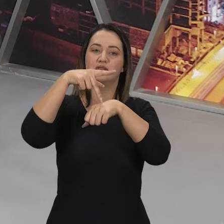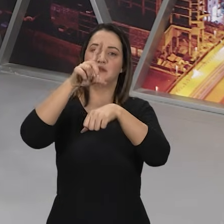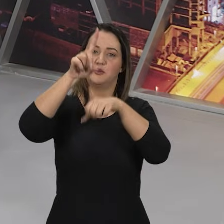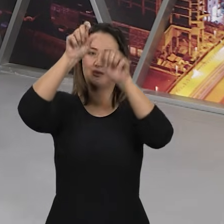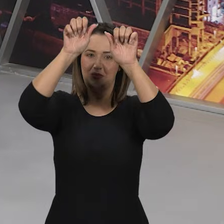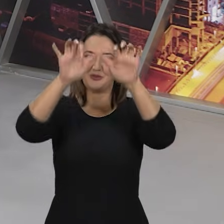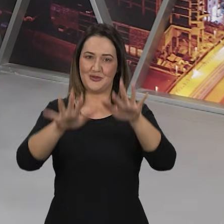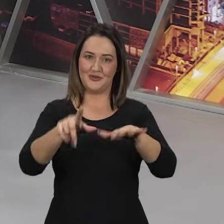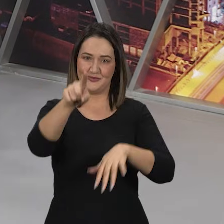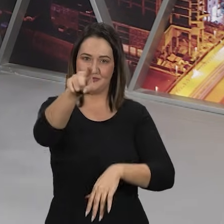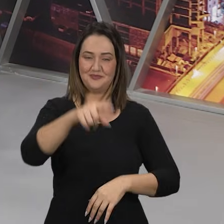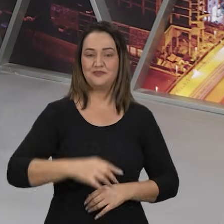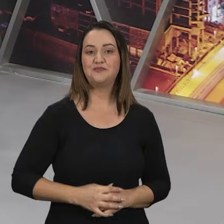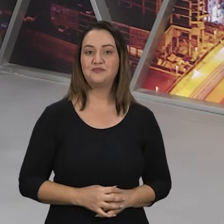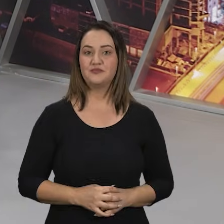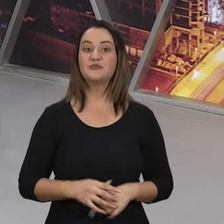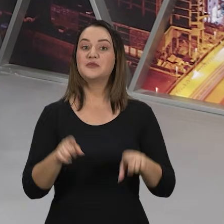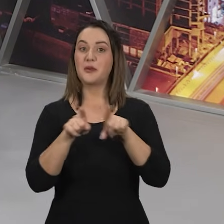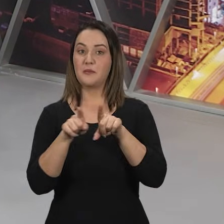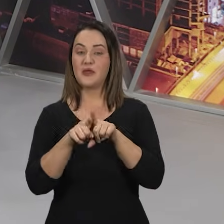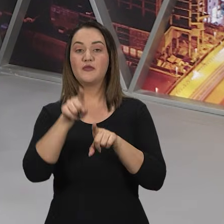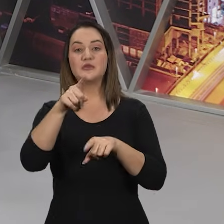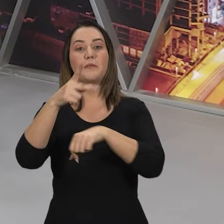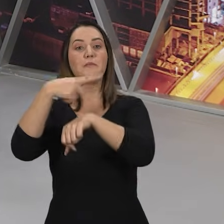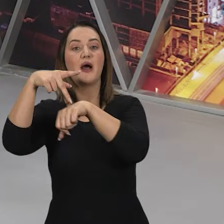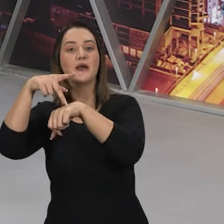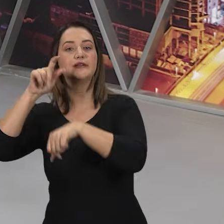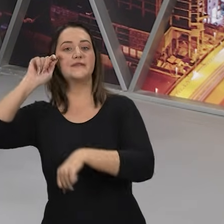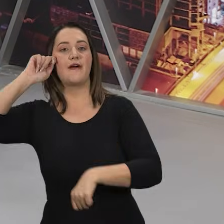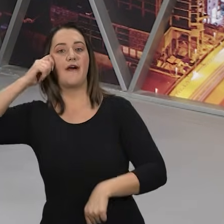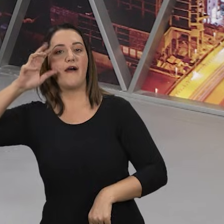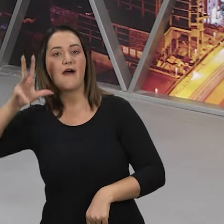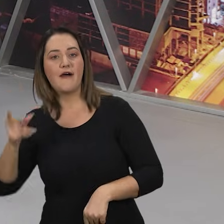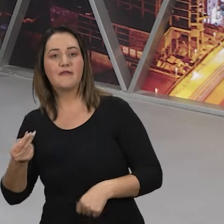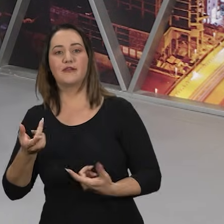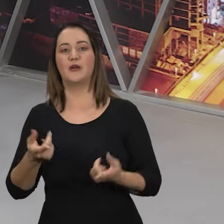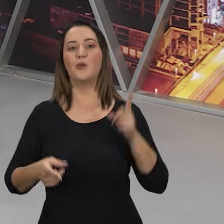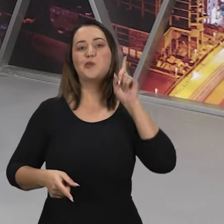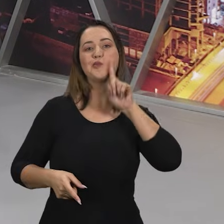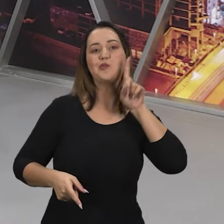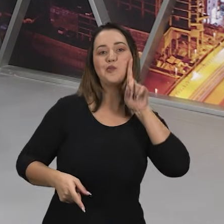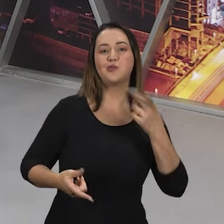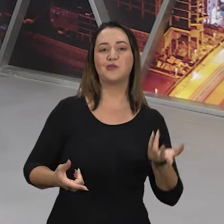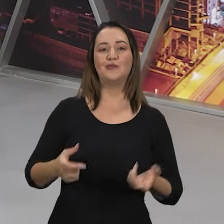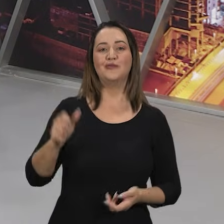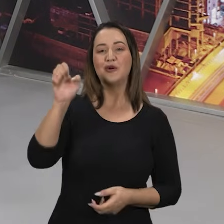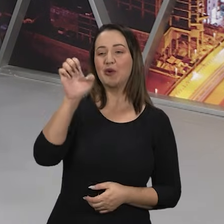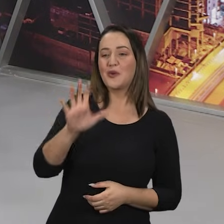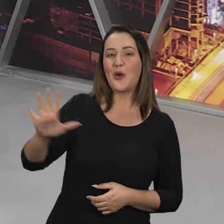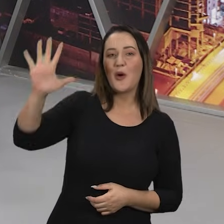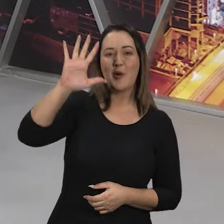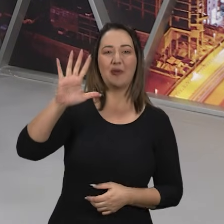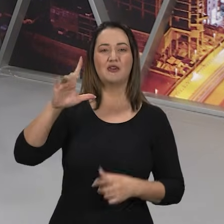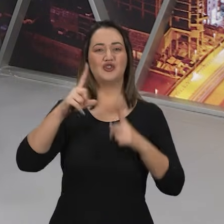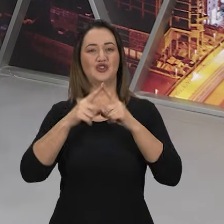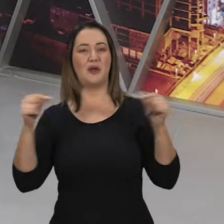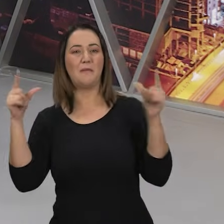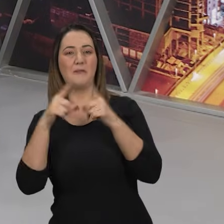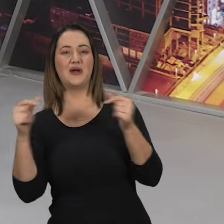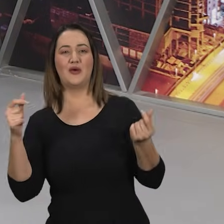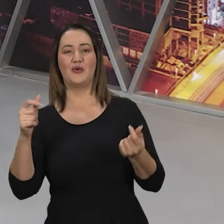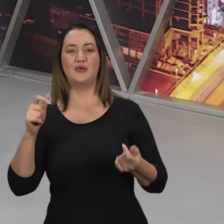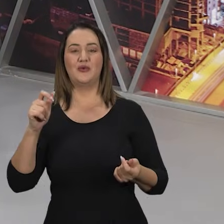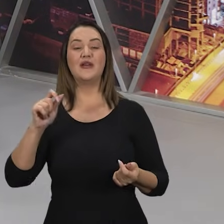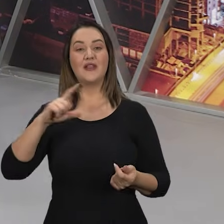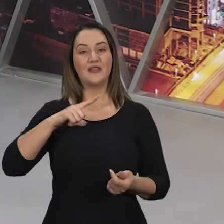país, que Deus te abençoe grandemente. Também para você da África, dos Estados Unidos, da Europa, do Japão, de toda